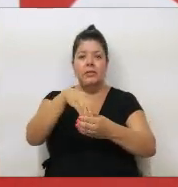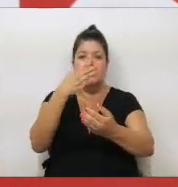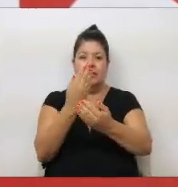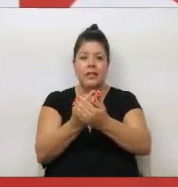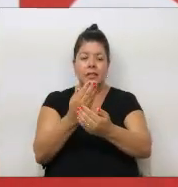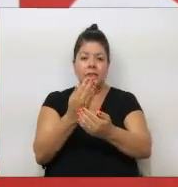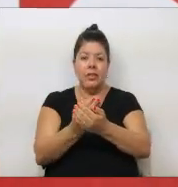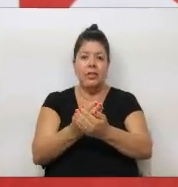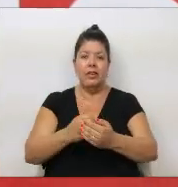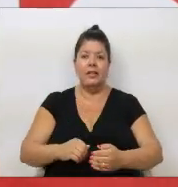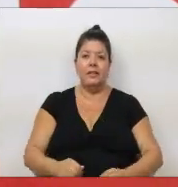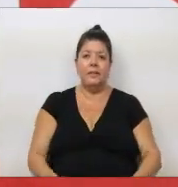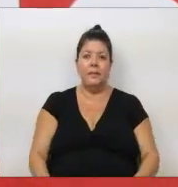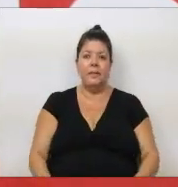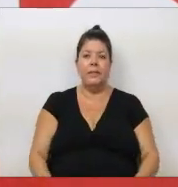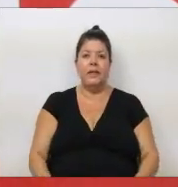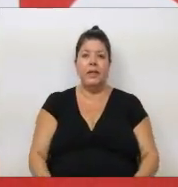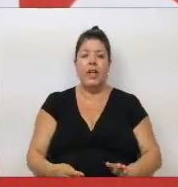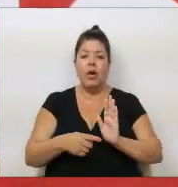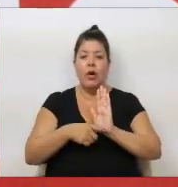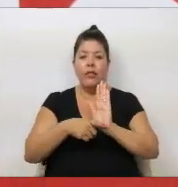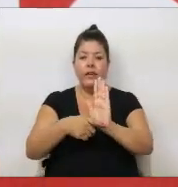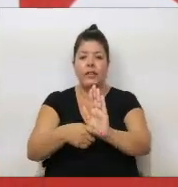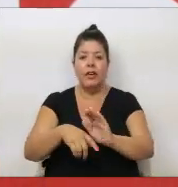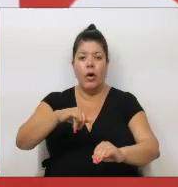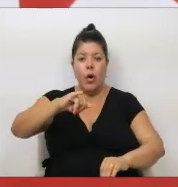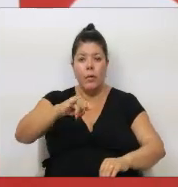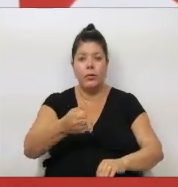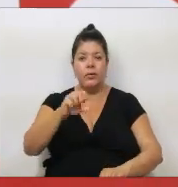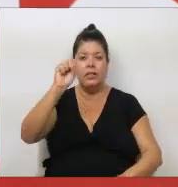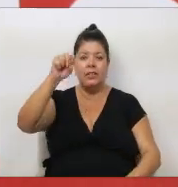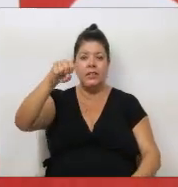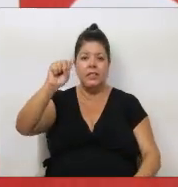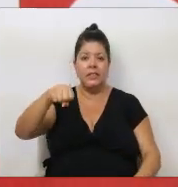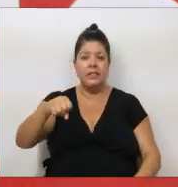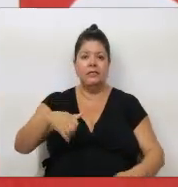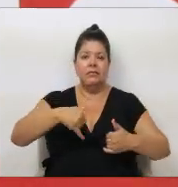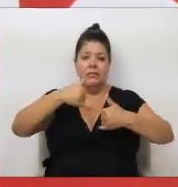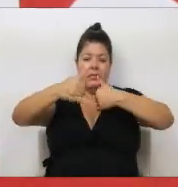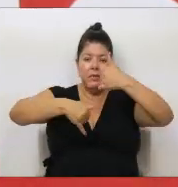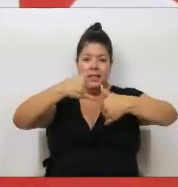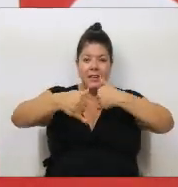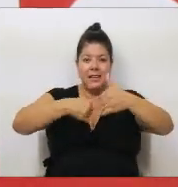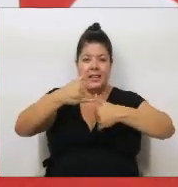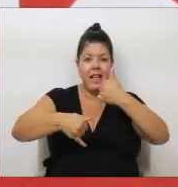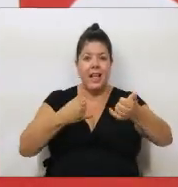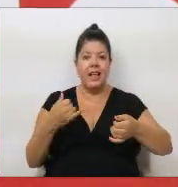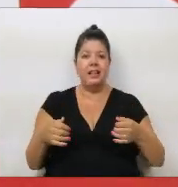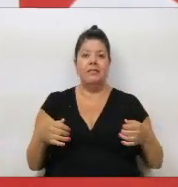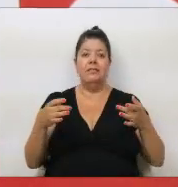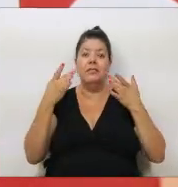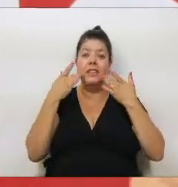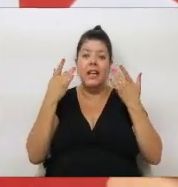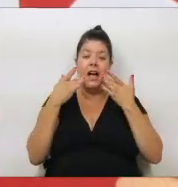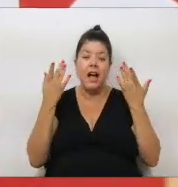existir na escola, e a gente oferecer oportunidade, sim, de lazer, oportunidade de